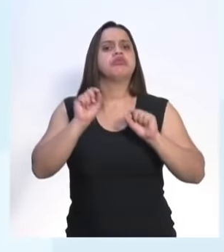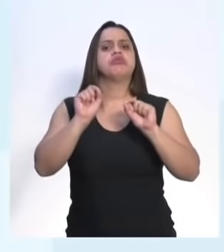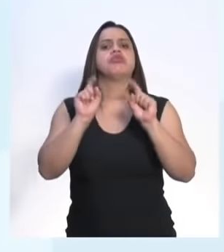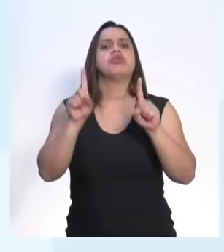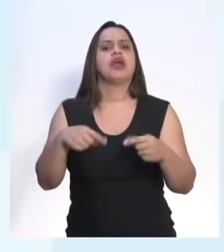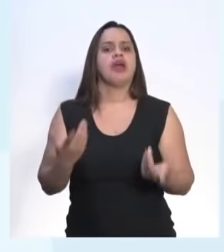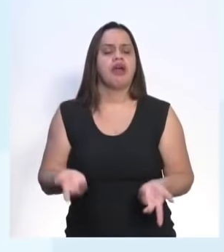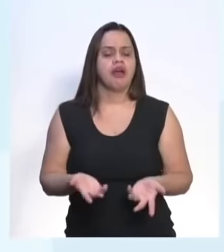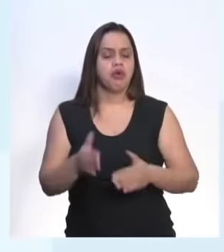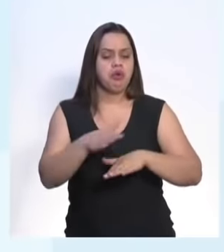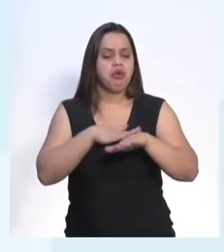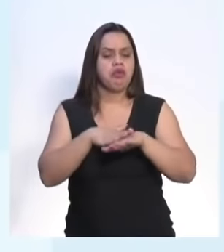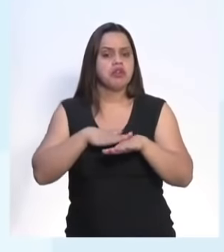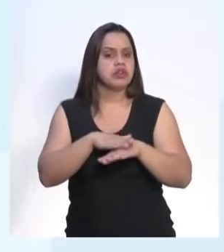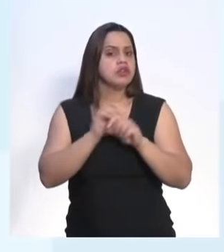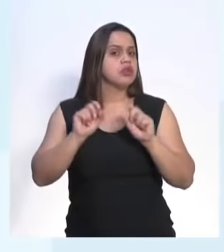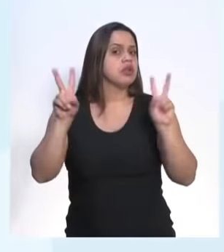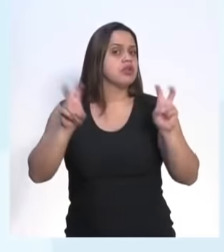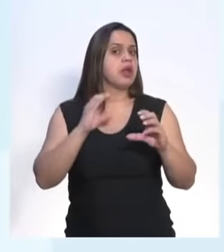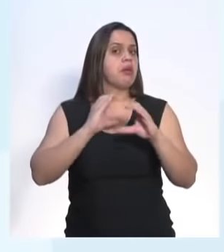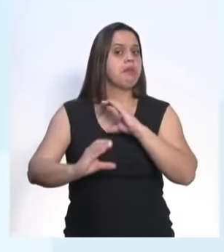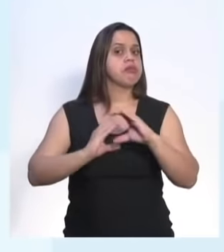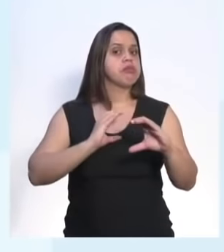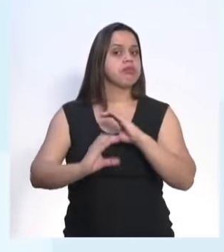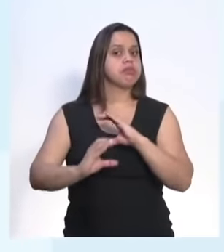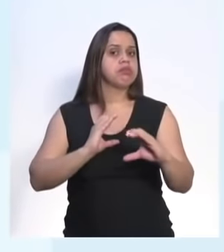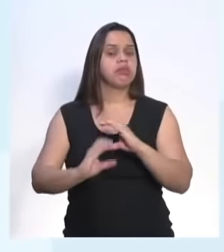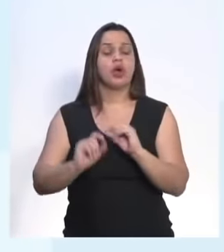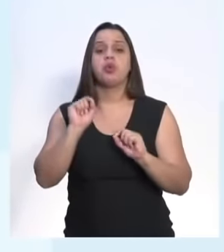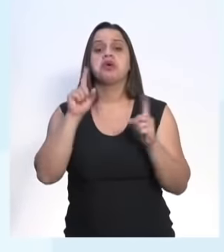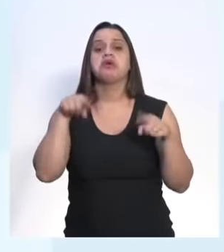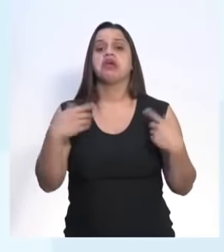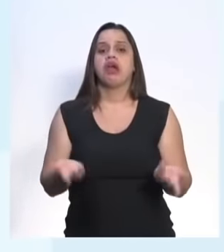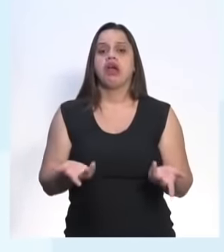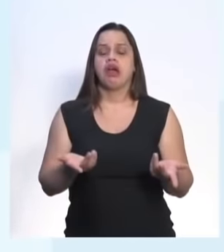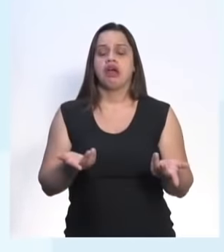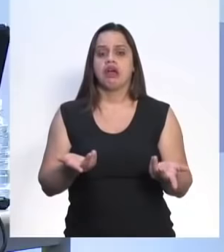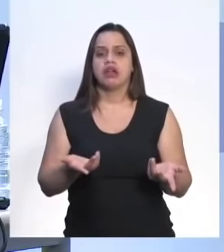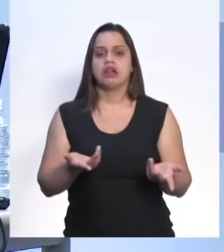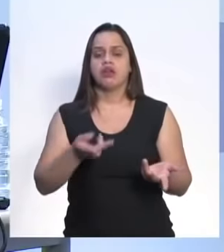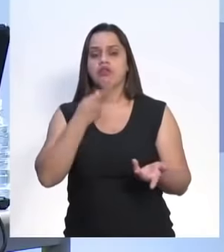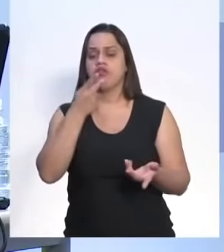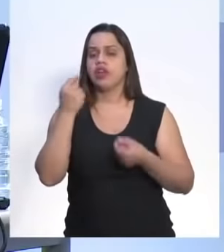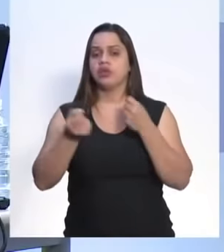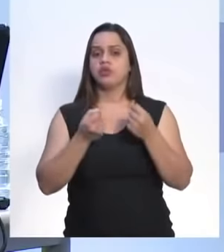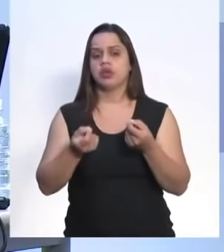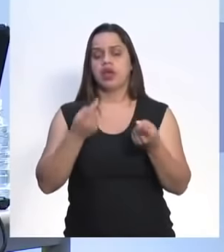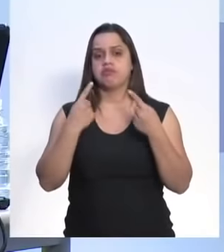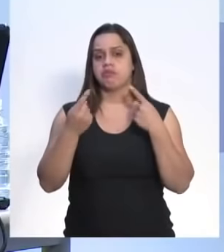que, que eles estão conversando aí? Vocês entenderam esse discurso? Do que eles estão falando?